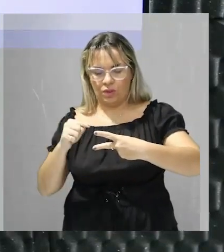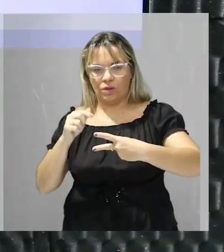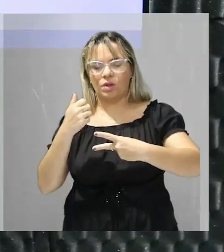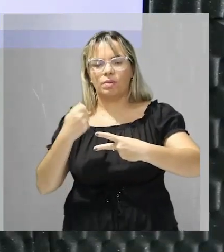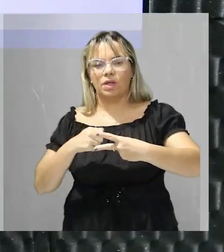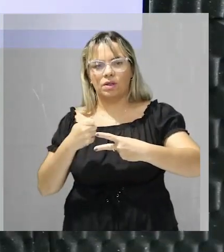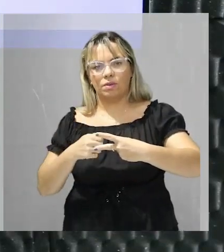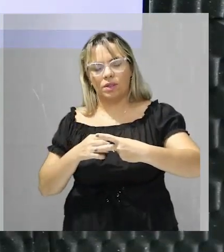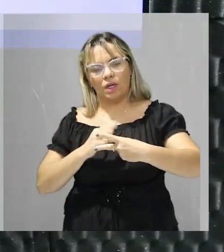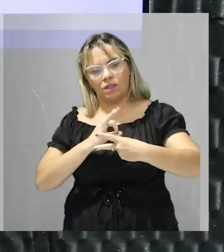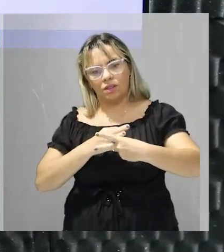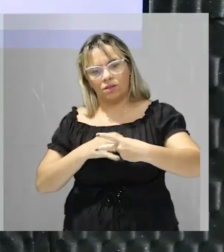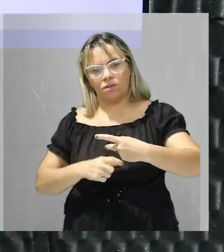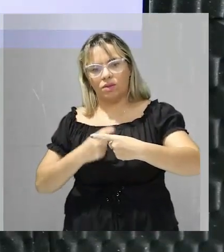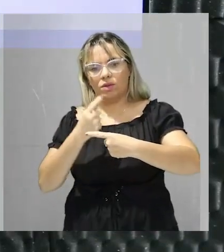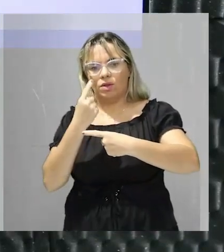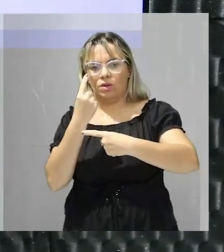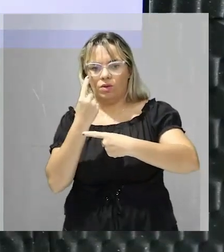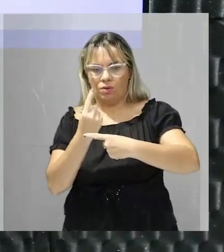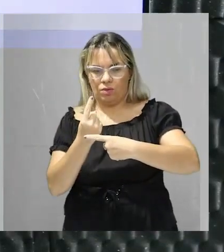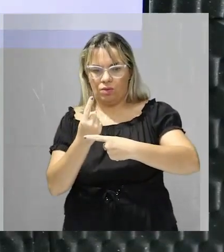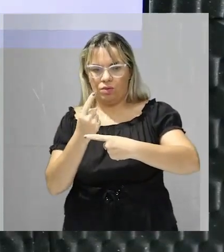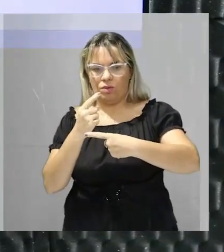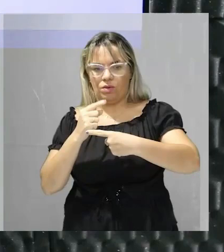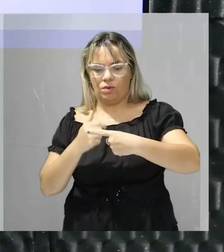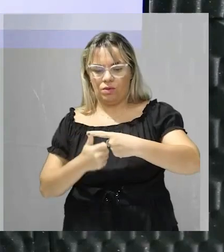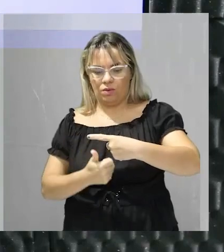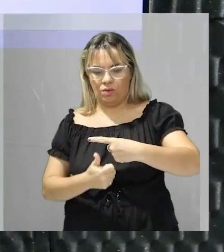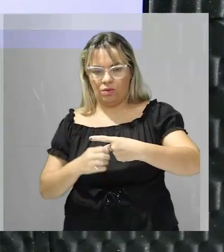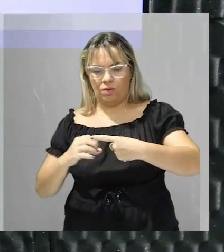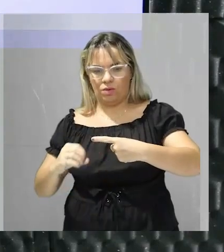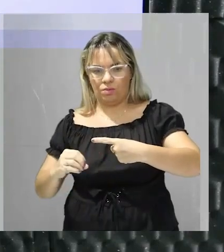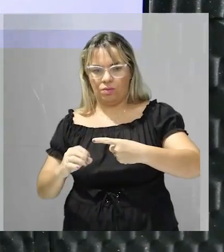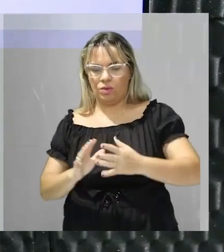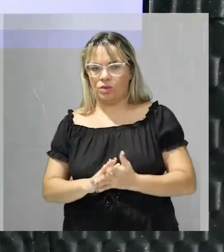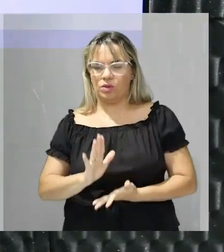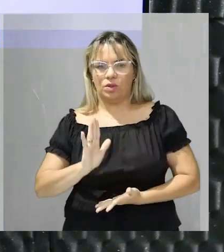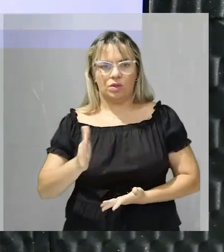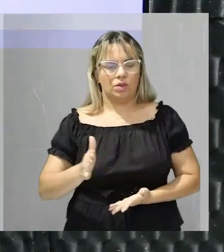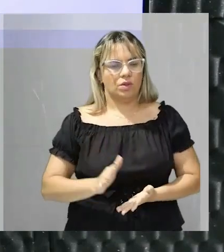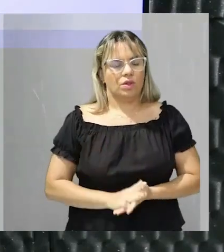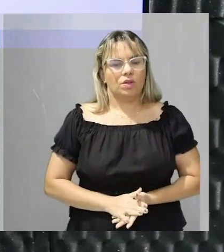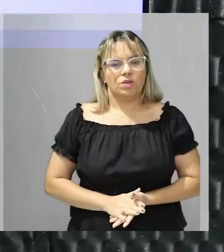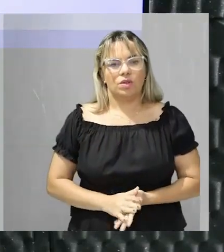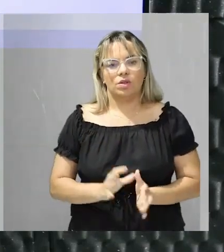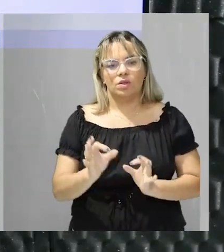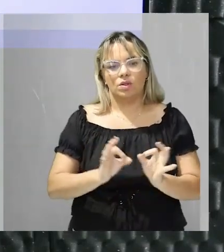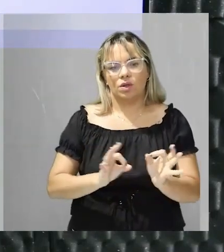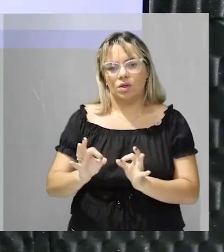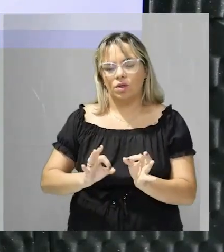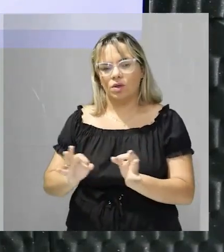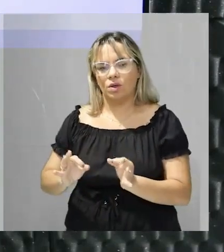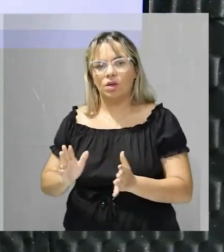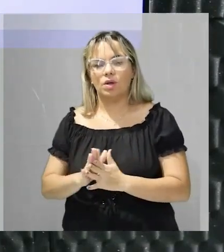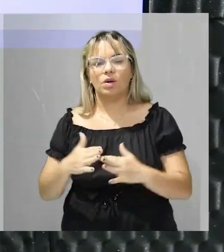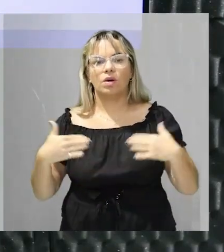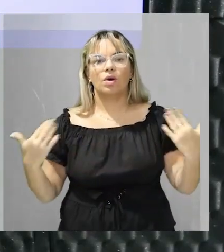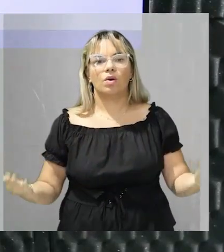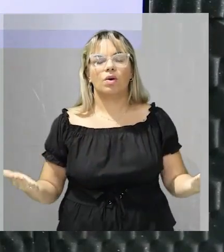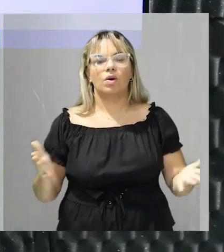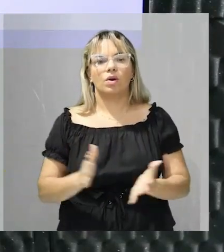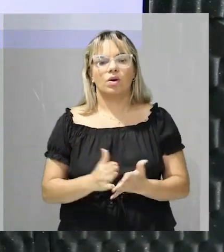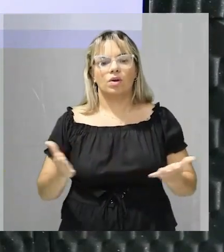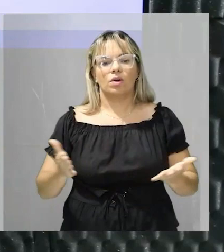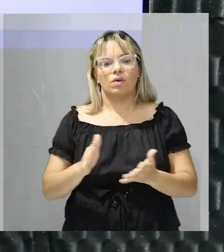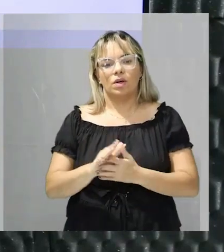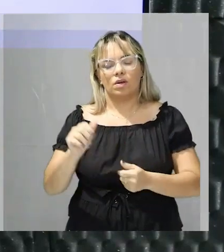né você vê um que é um décimo Pronto já está montado aqui e agora o que faremos